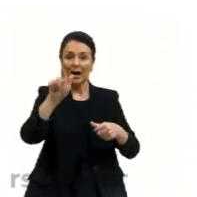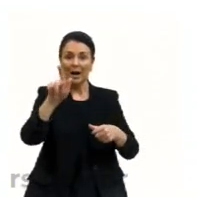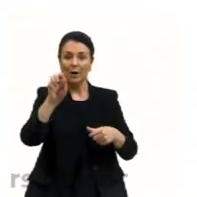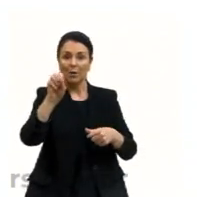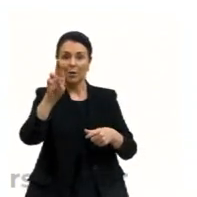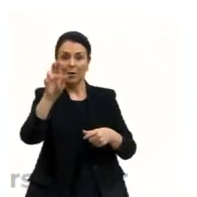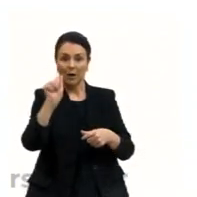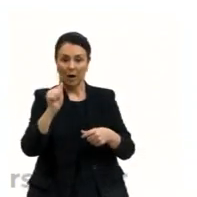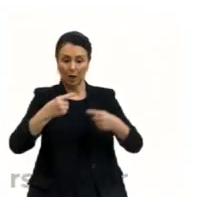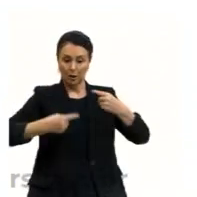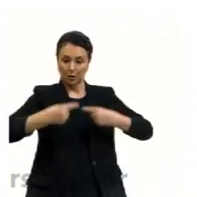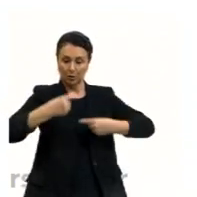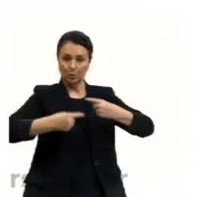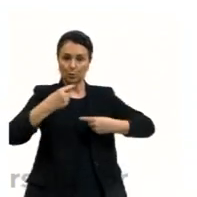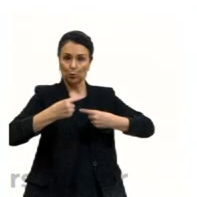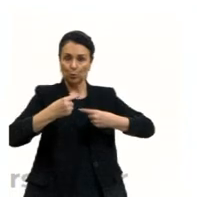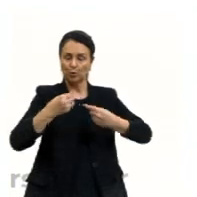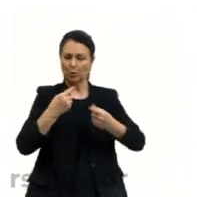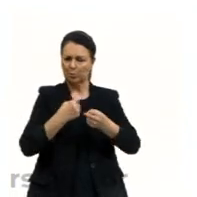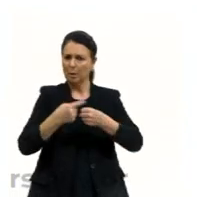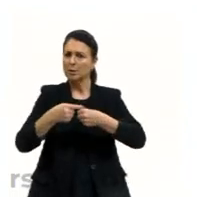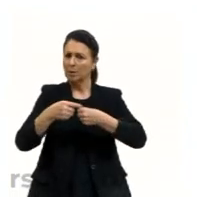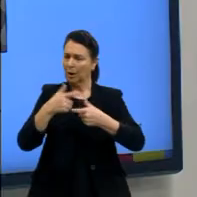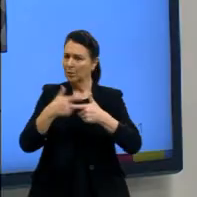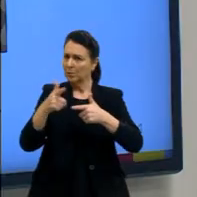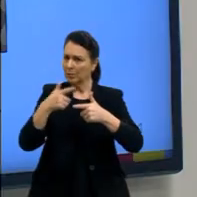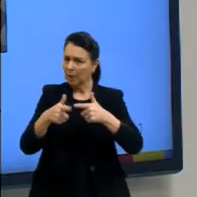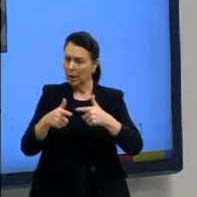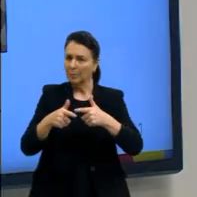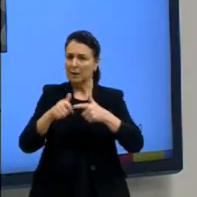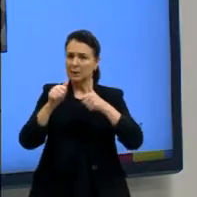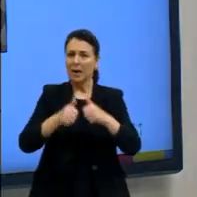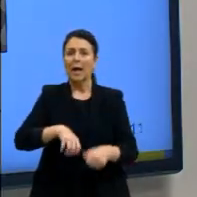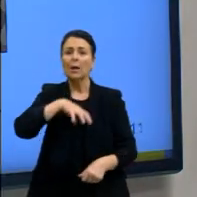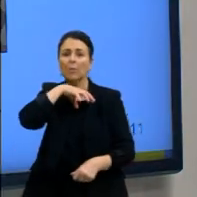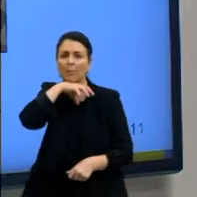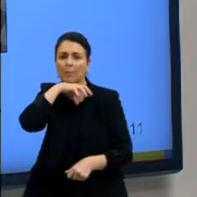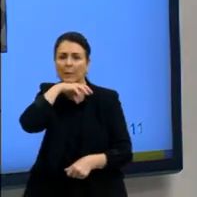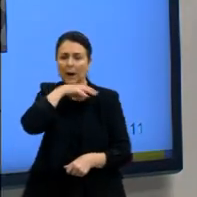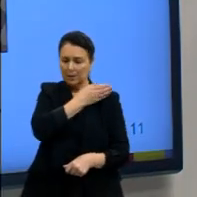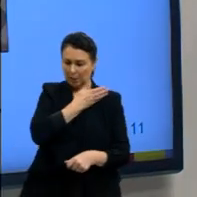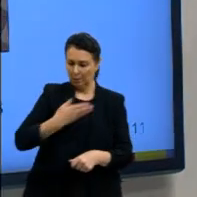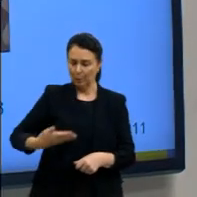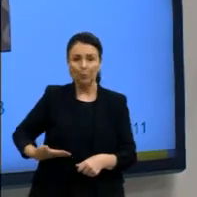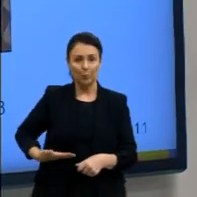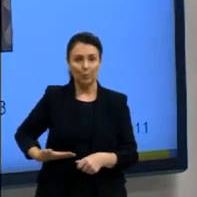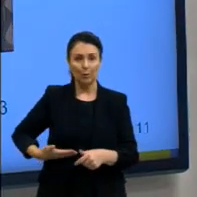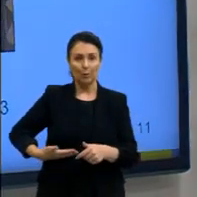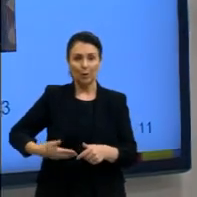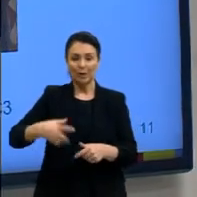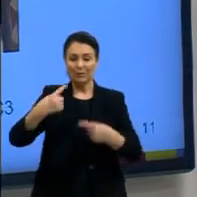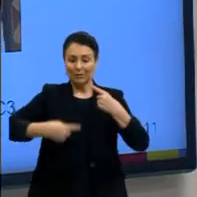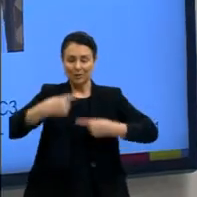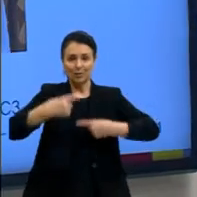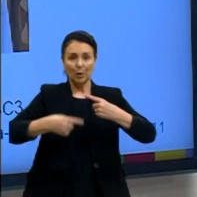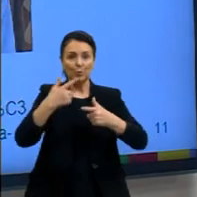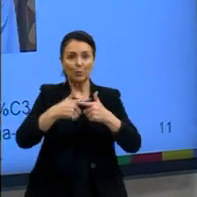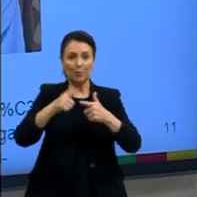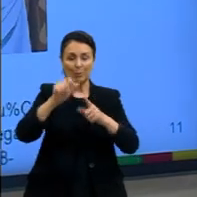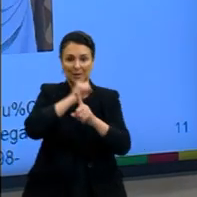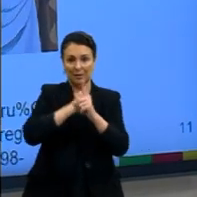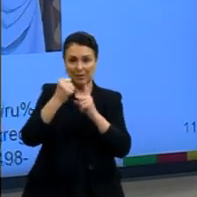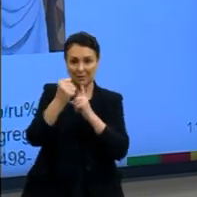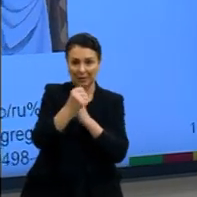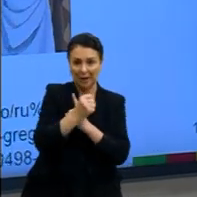discutir os rumos da cidade vão discutir praça pública a cidade é preciso A reflexão racional